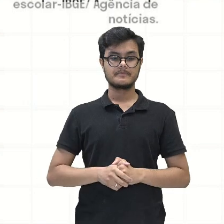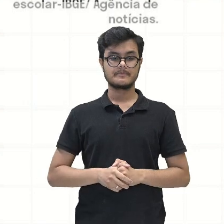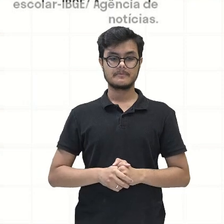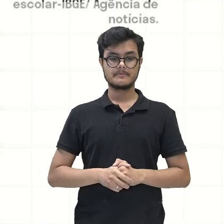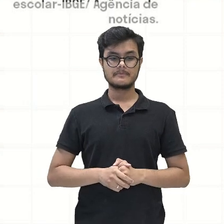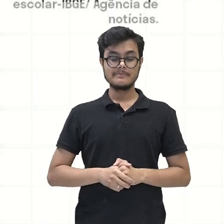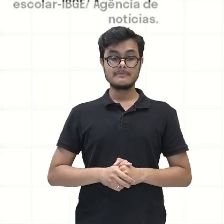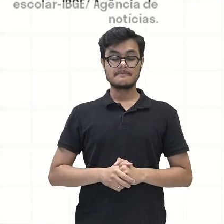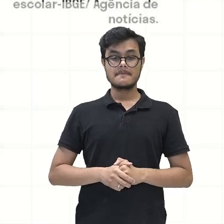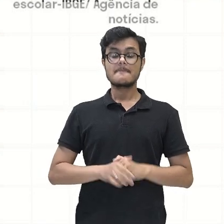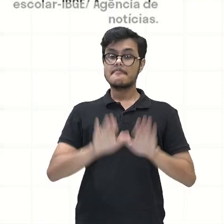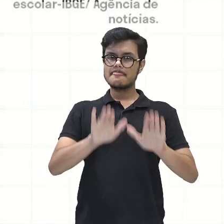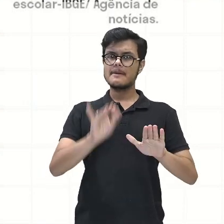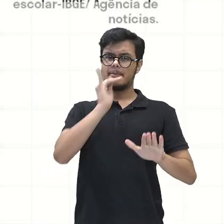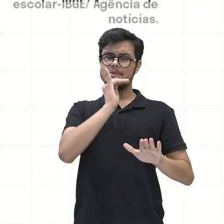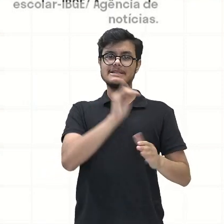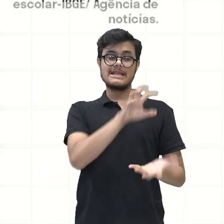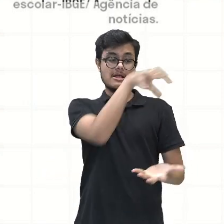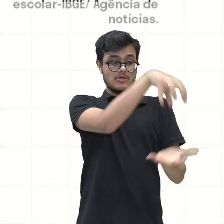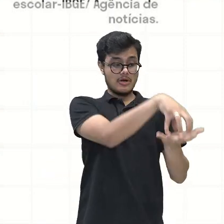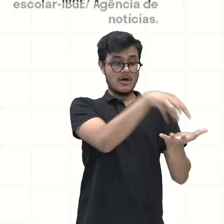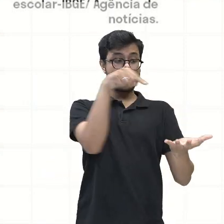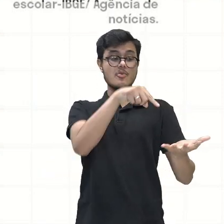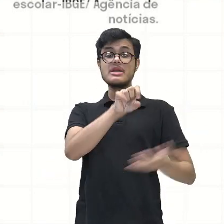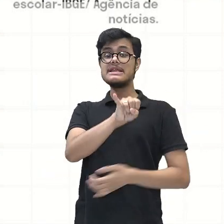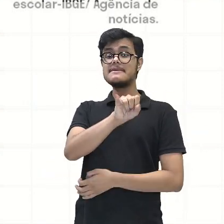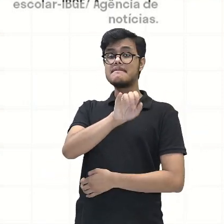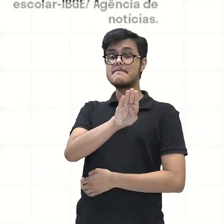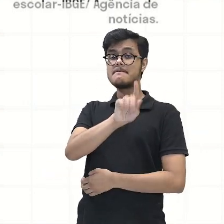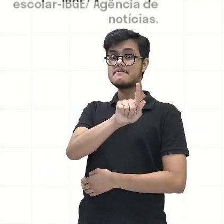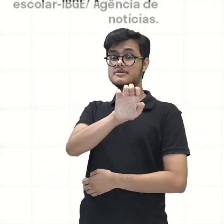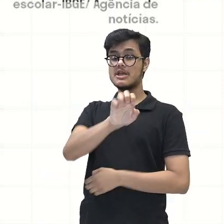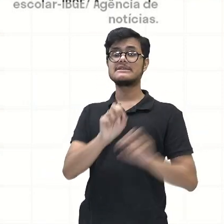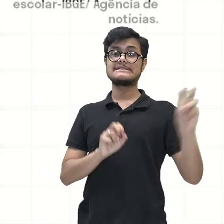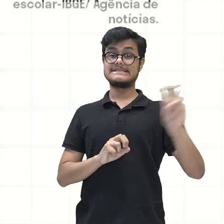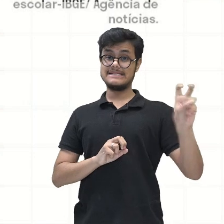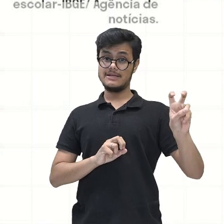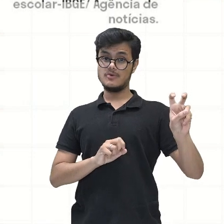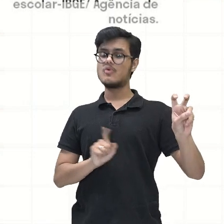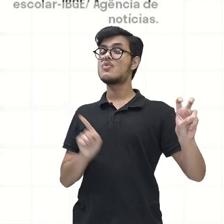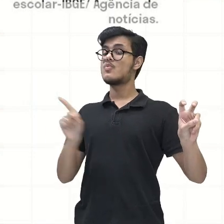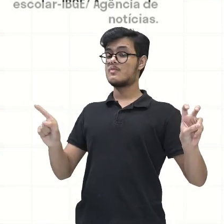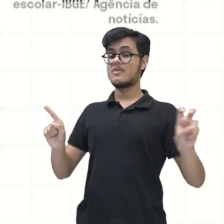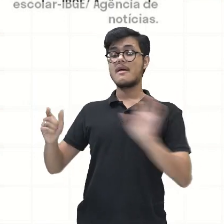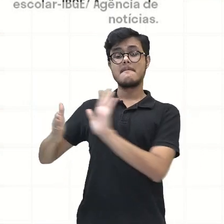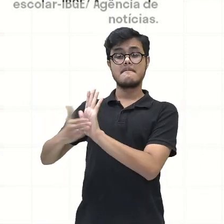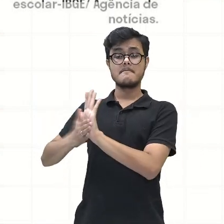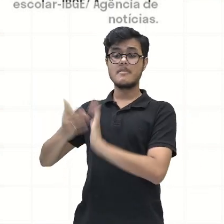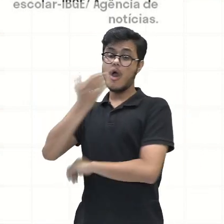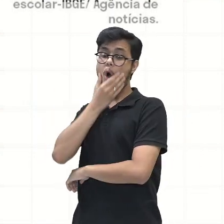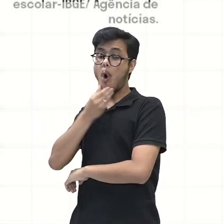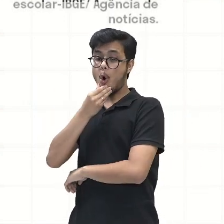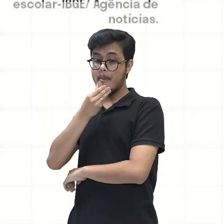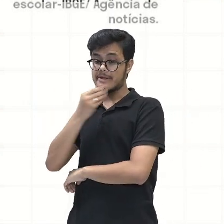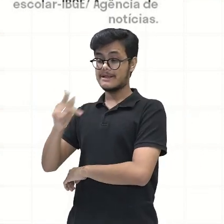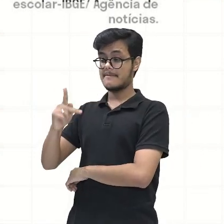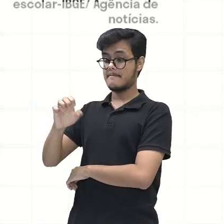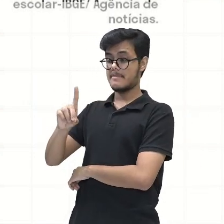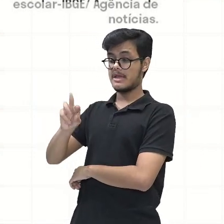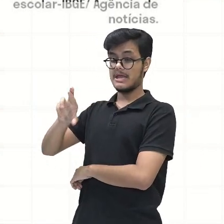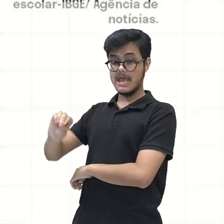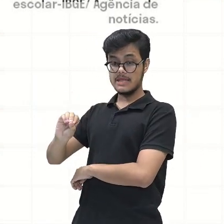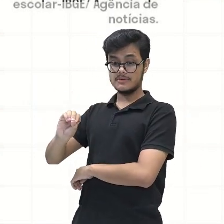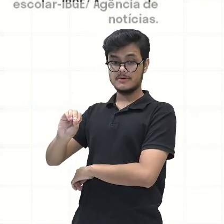do IBGE nós tínhamos 5 regiões. Na proposta de Geiger, nos complexos regionais ou